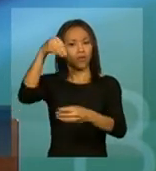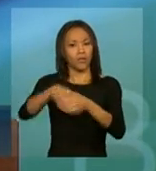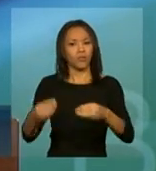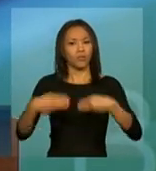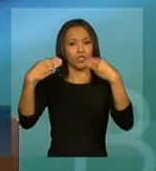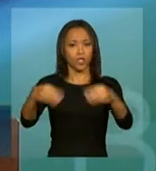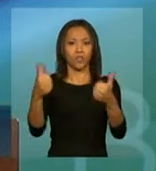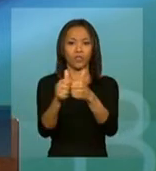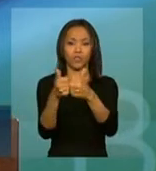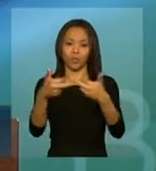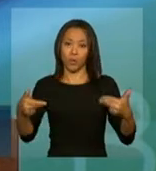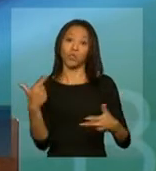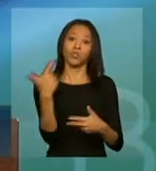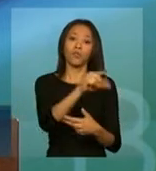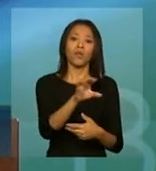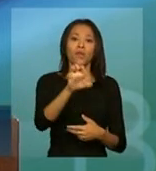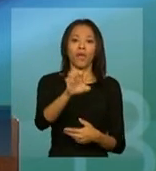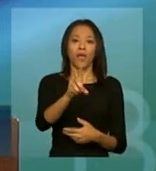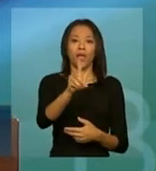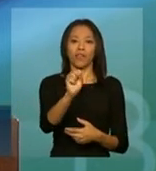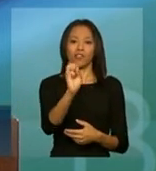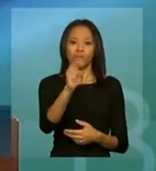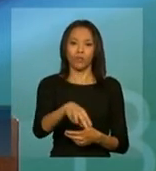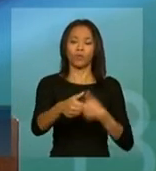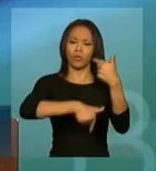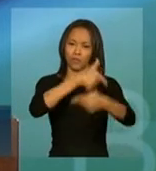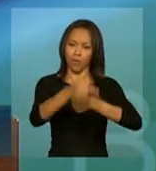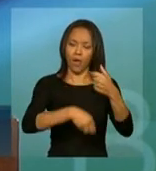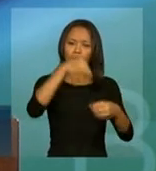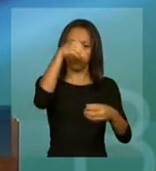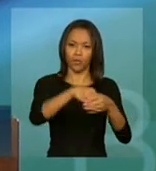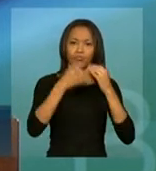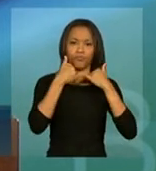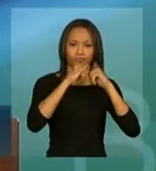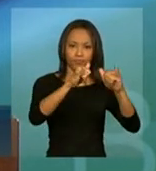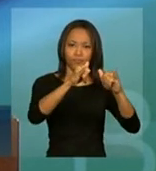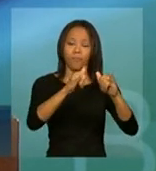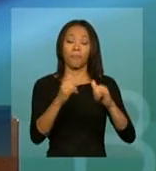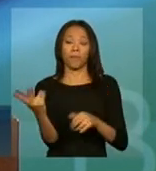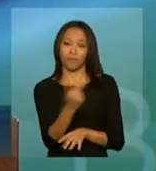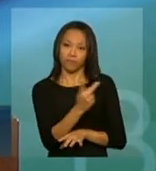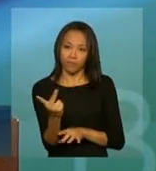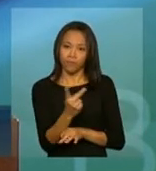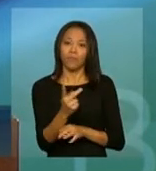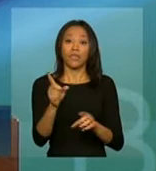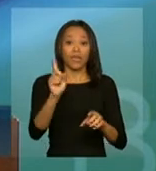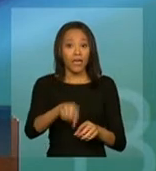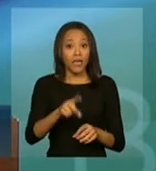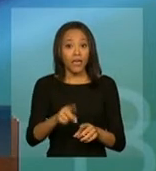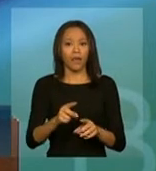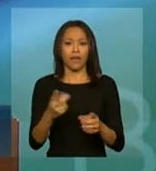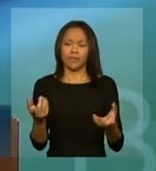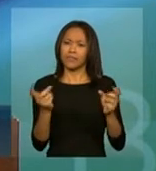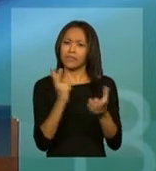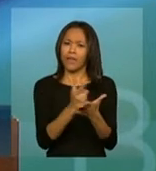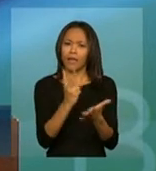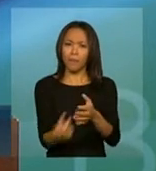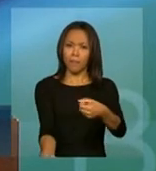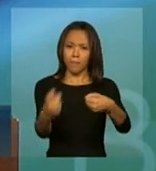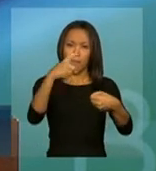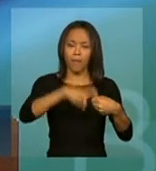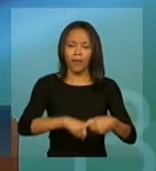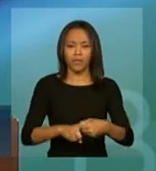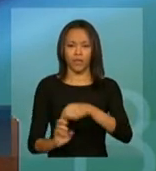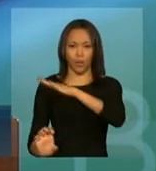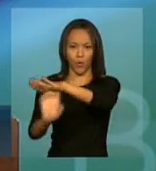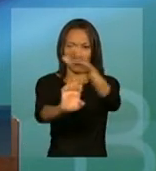Lobão, à frente do Ministério de Minas e Energia. São outros itens relevantes de nossa infraestrutura, em robustas parcerias com a iniciativa